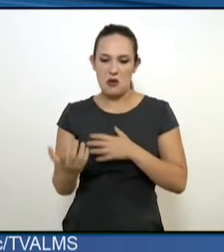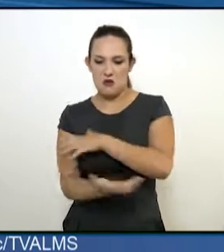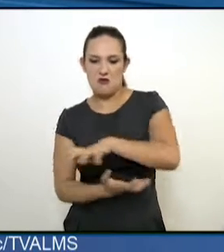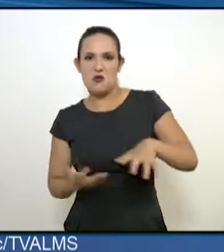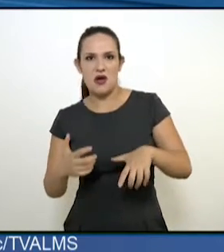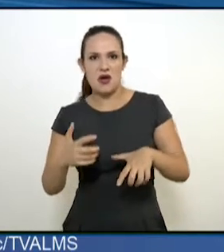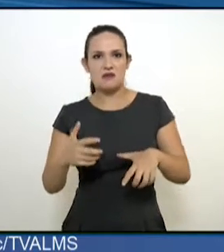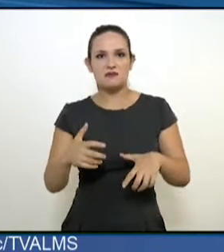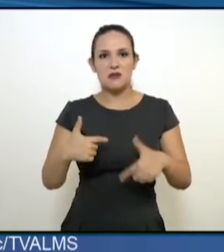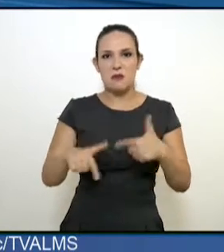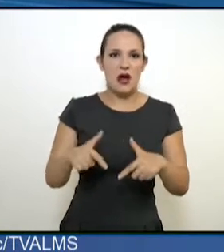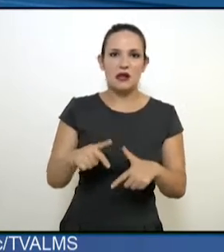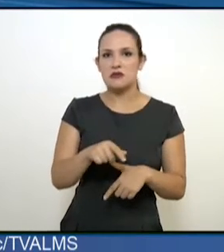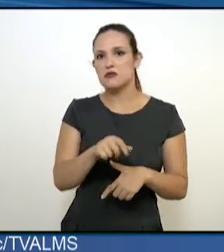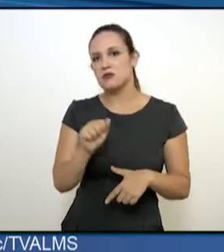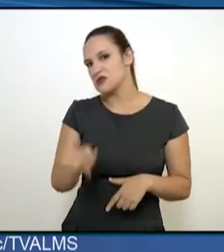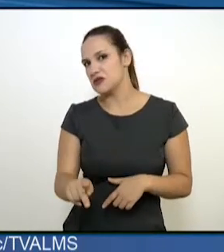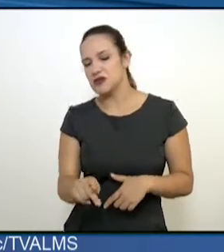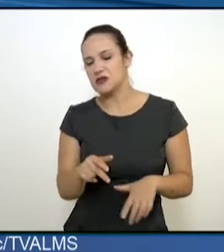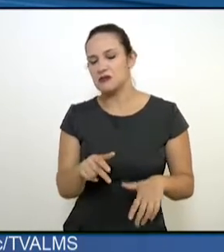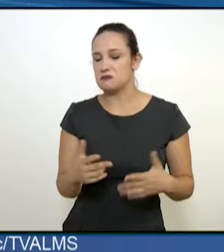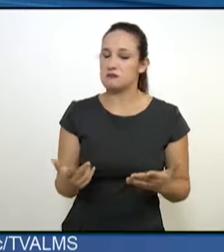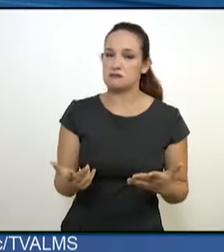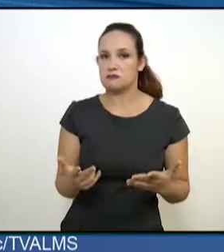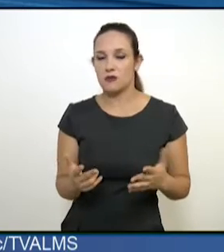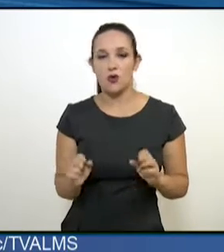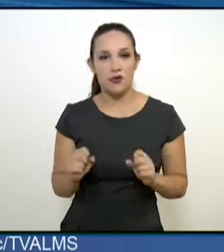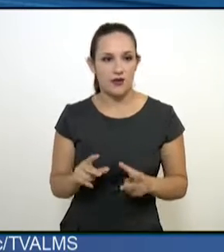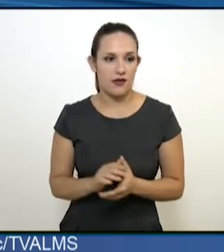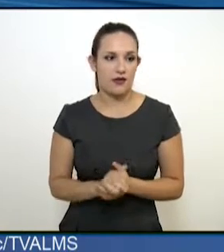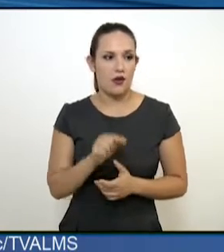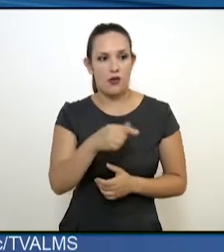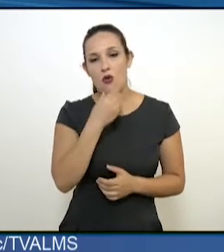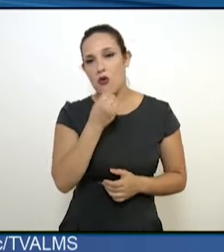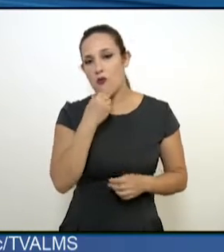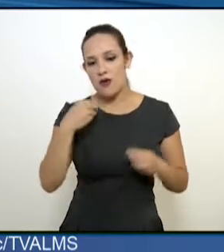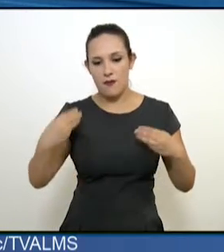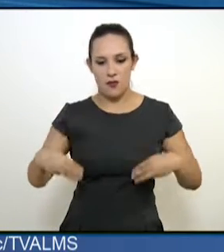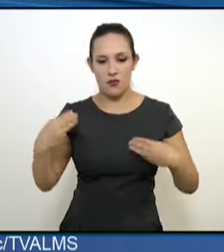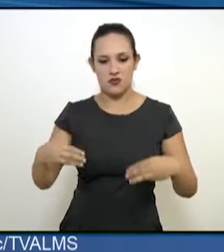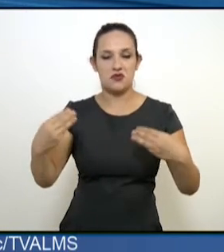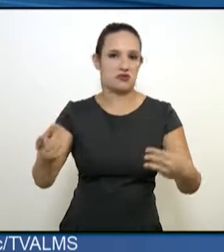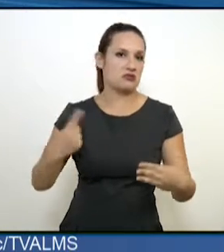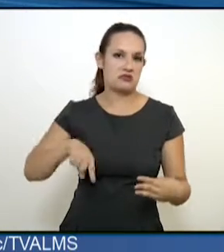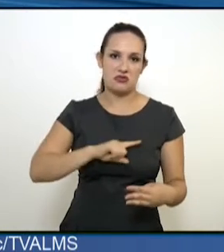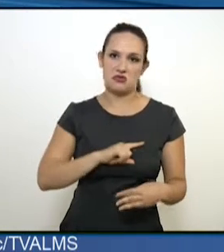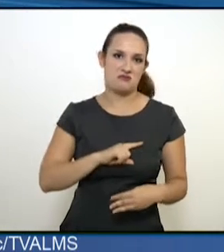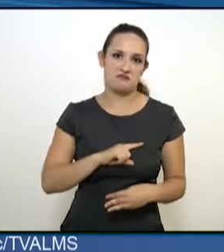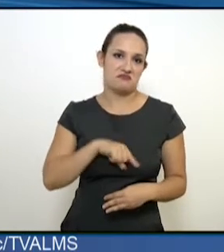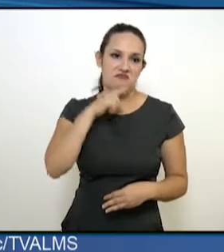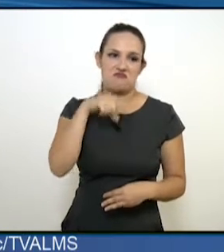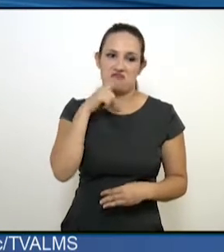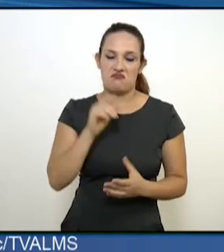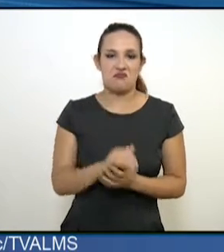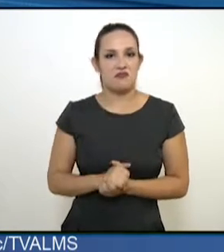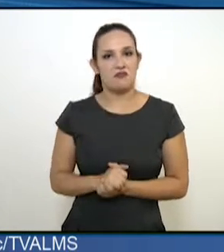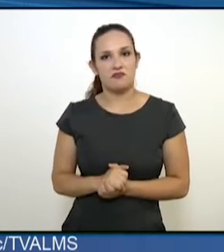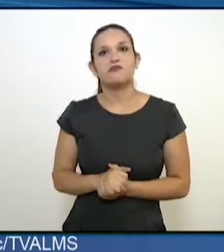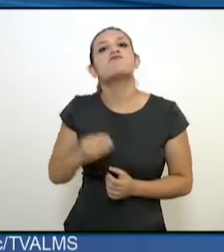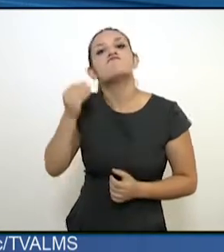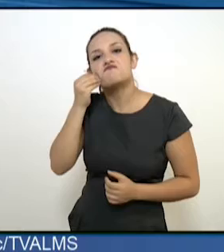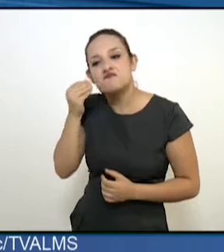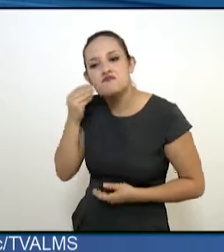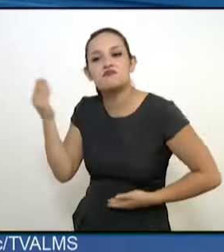Muito bem, não deu certo. O nosso ministro não deu certo no momento de articulação